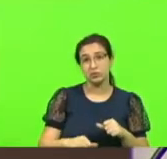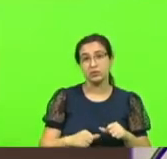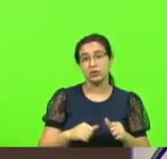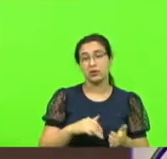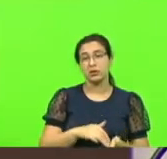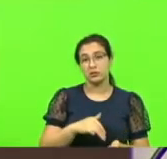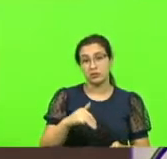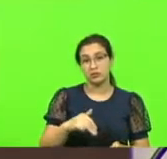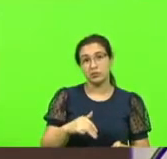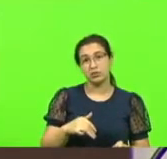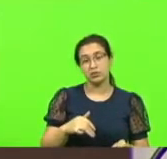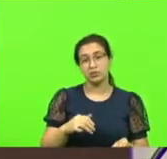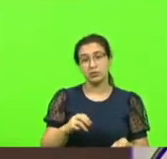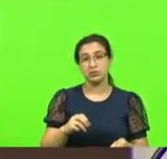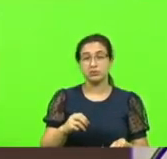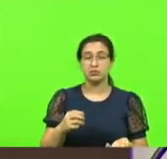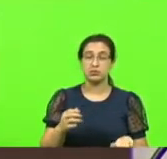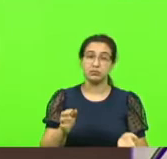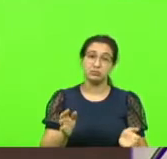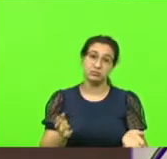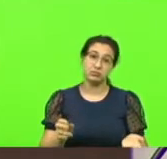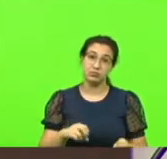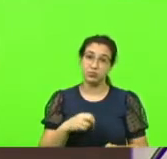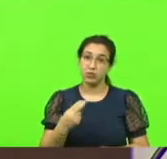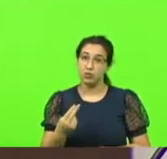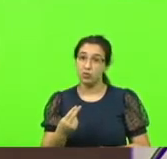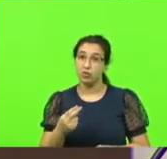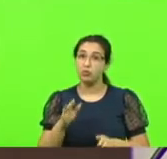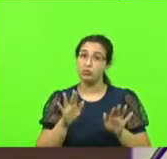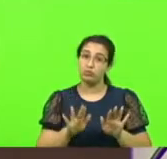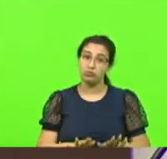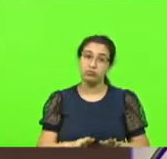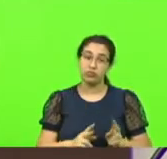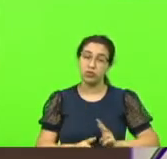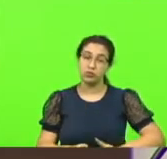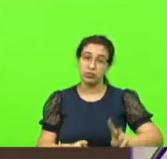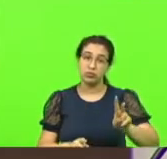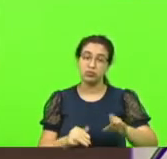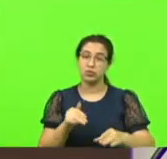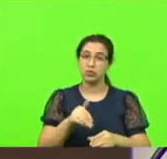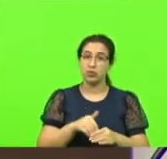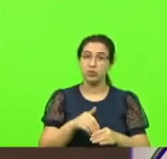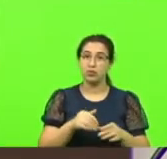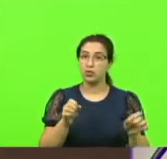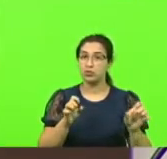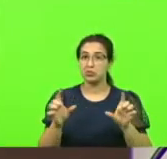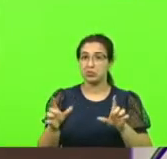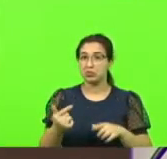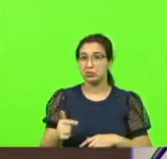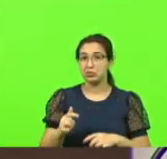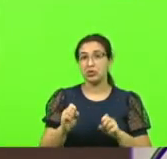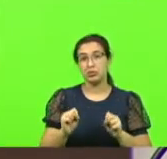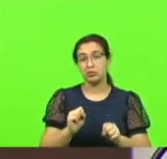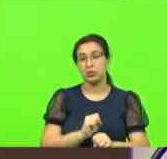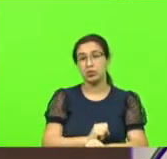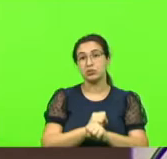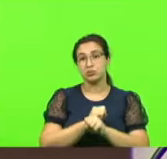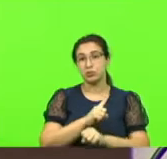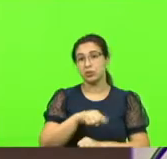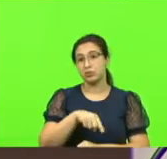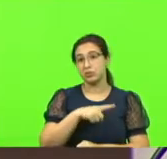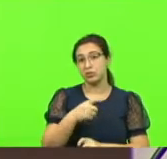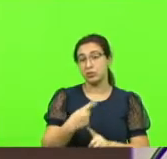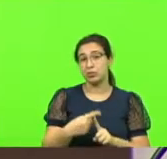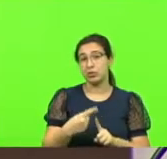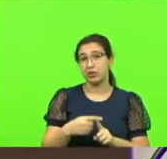da SIDASC ou não, e se quer manter. O voto, como não foi aberto, nós podemos ainda suspender, sustar, até pela ausência,